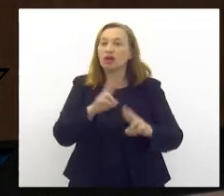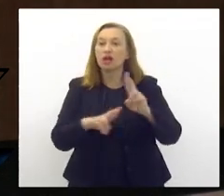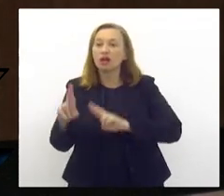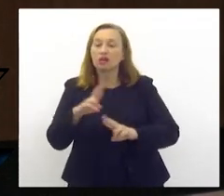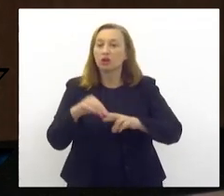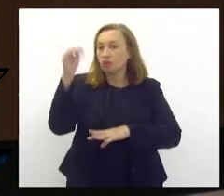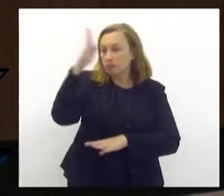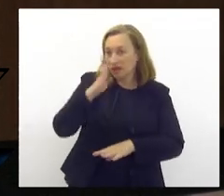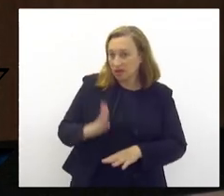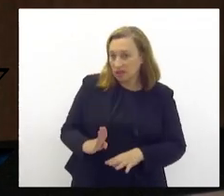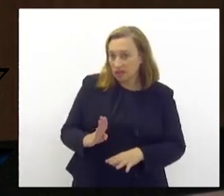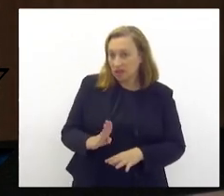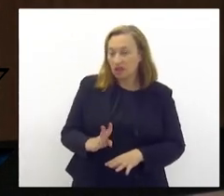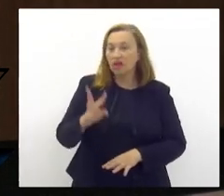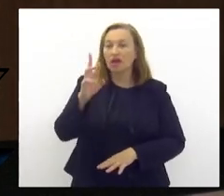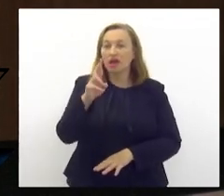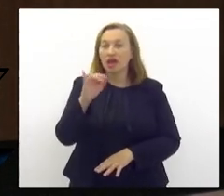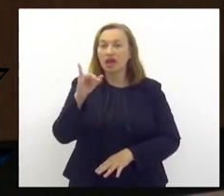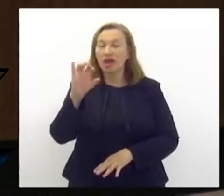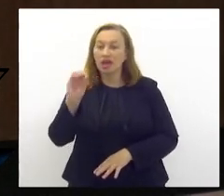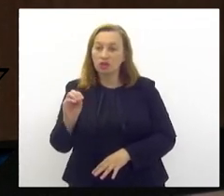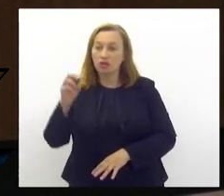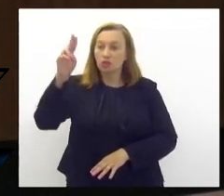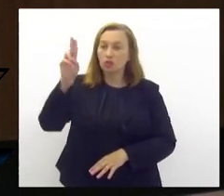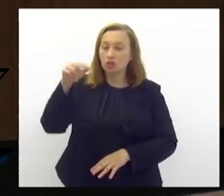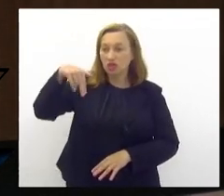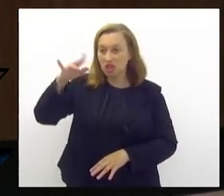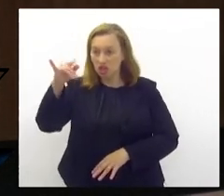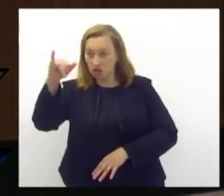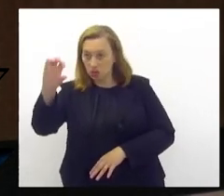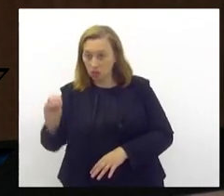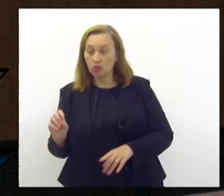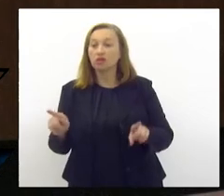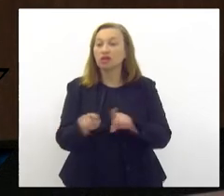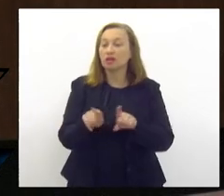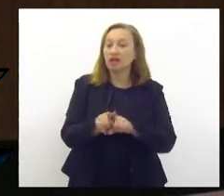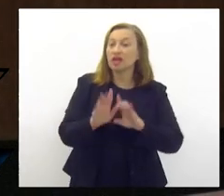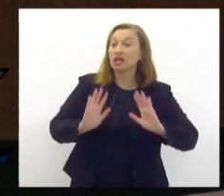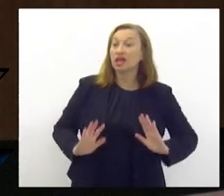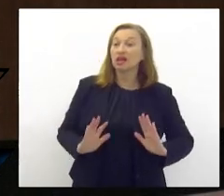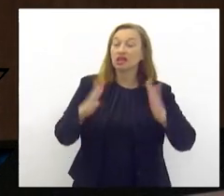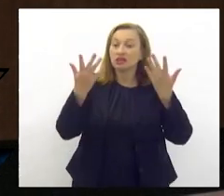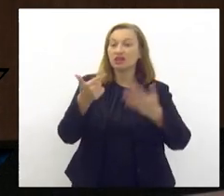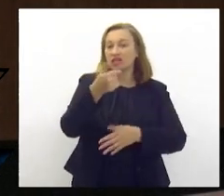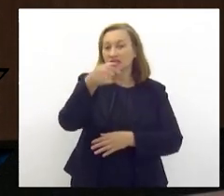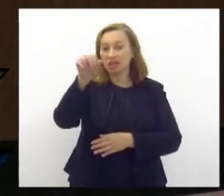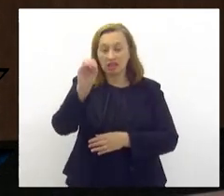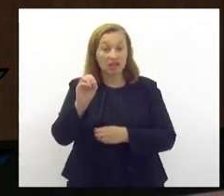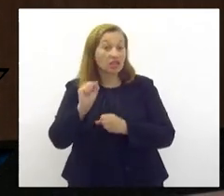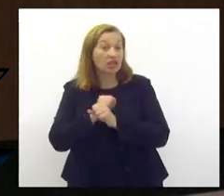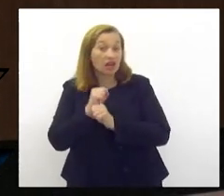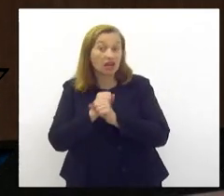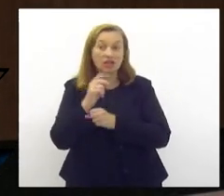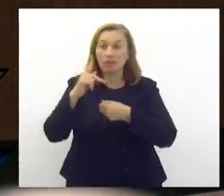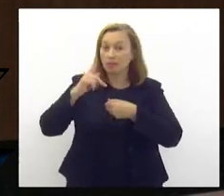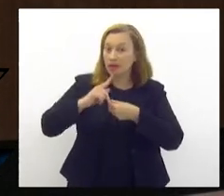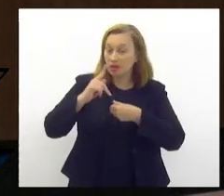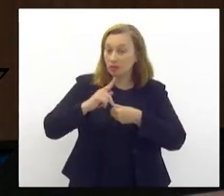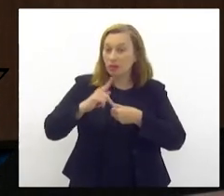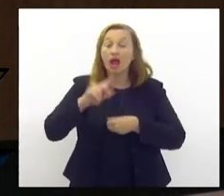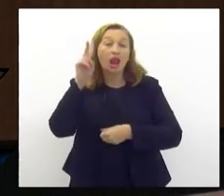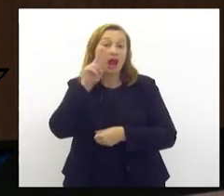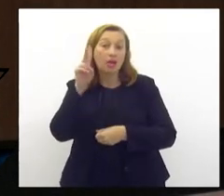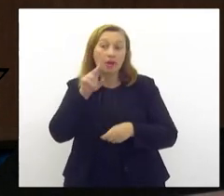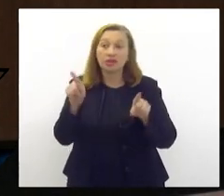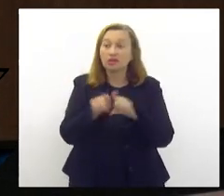ao Brasil e ao Reino Unido. E, diante também das comemorações dos 70 anos da Petrobras,